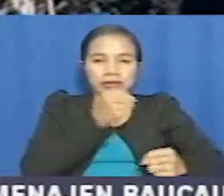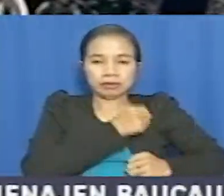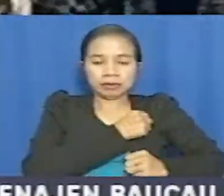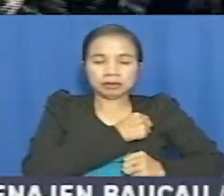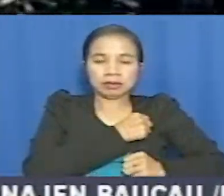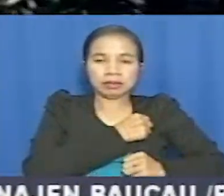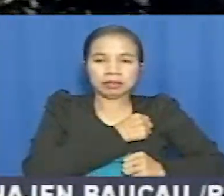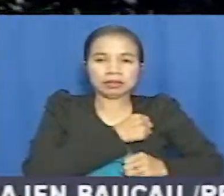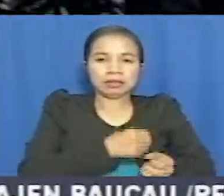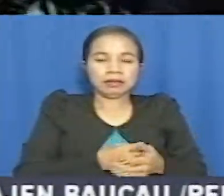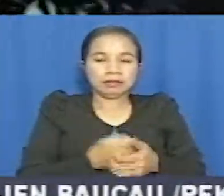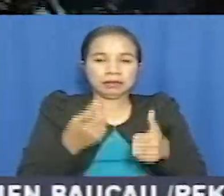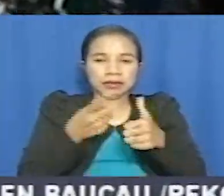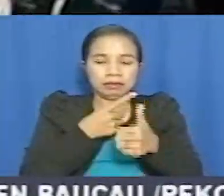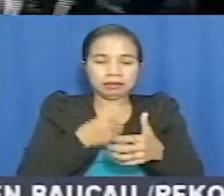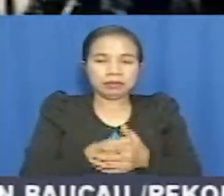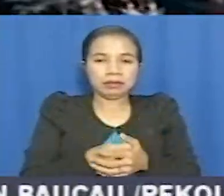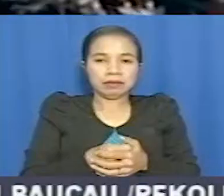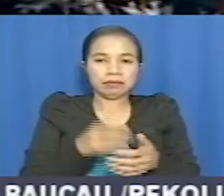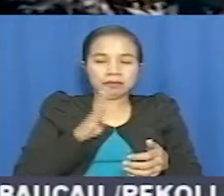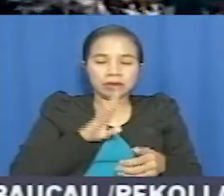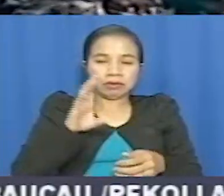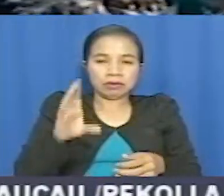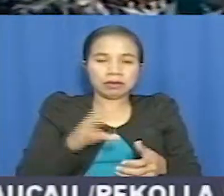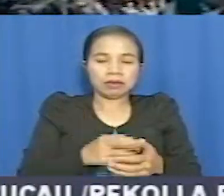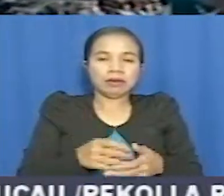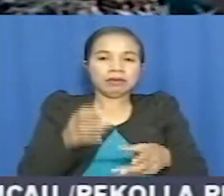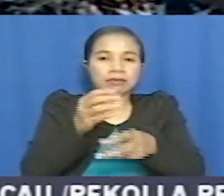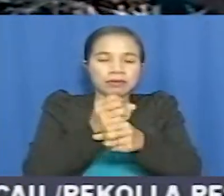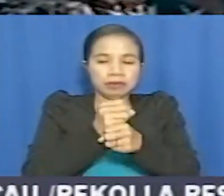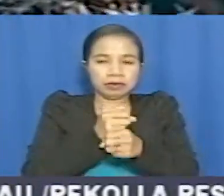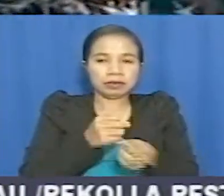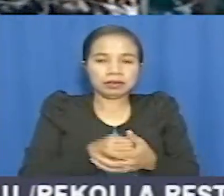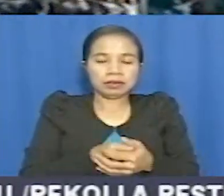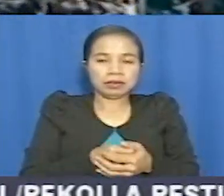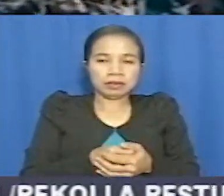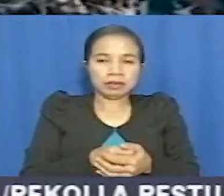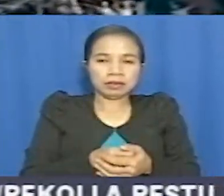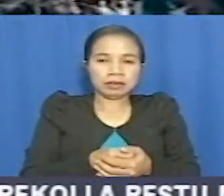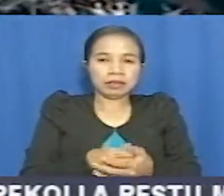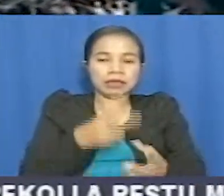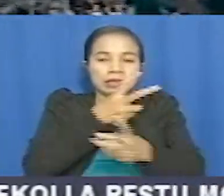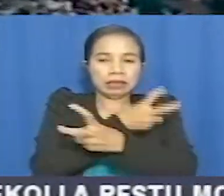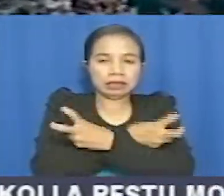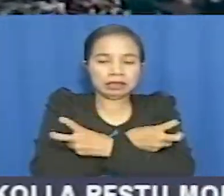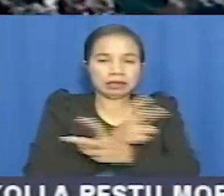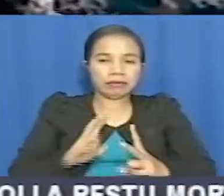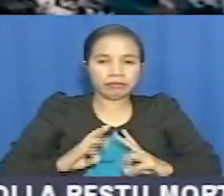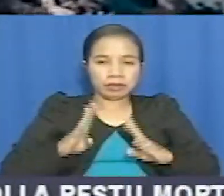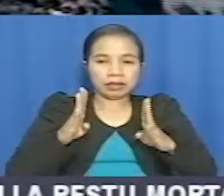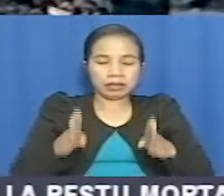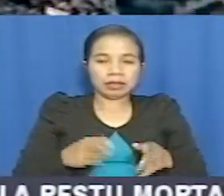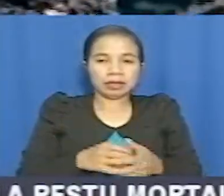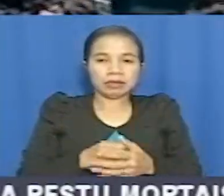Defesa Timor-Leste, 1º Batalhão Baucau. Recolha no resto mortais, saudoso Leandro José da Costa Biques